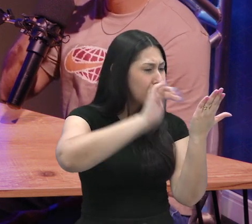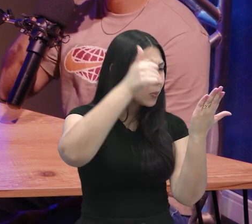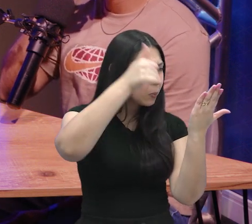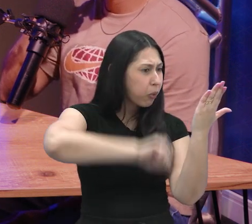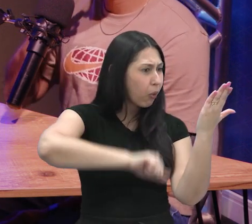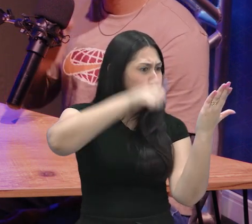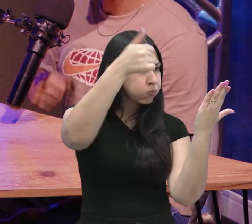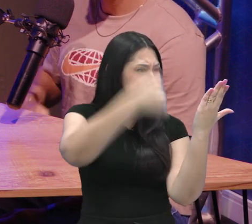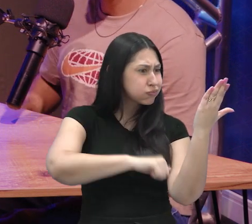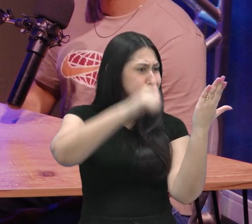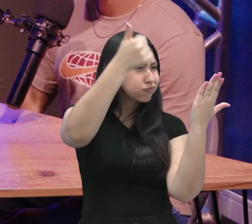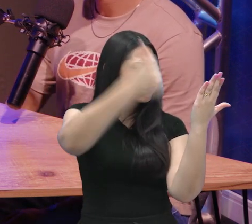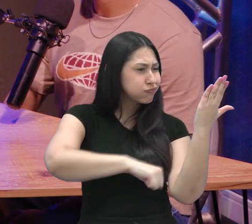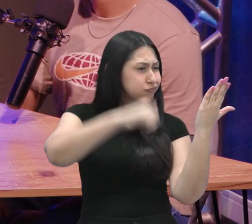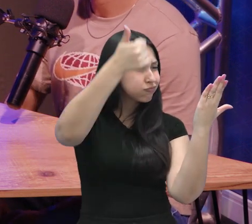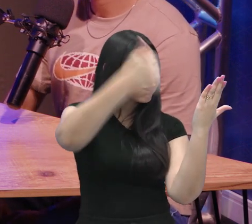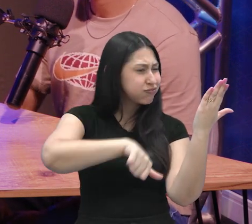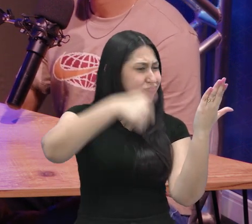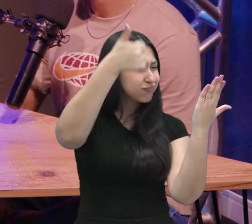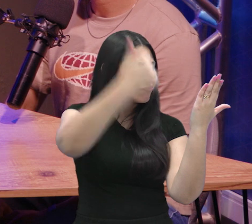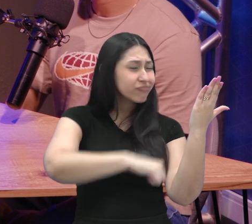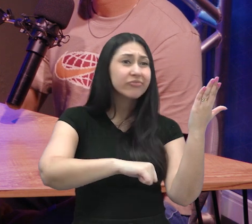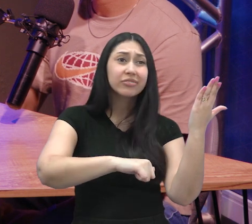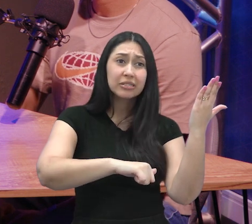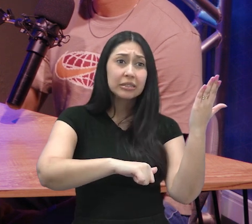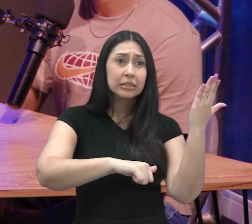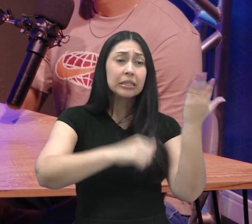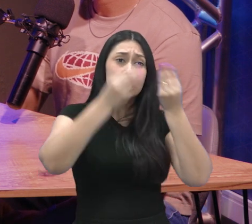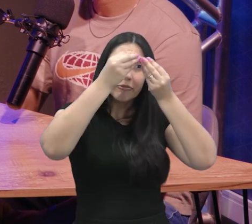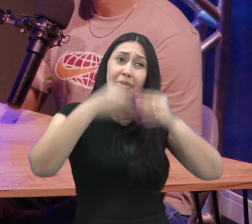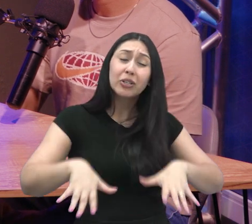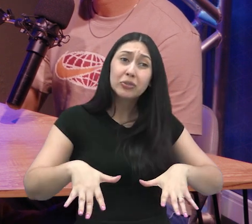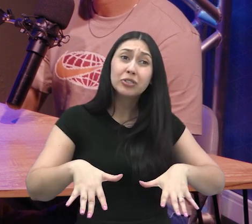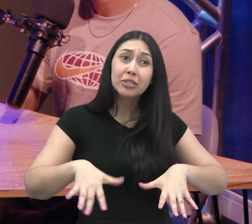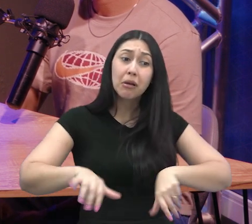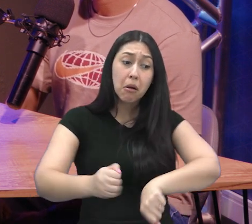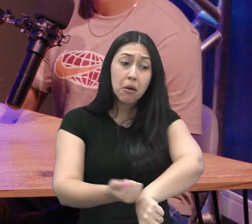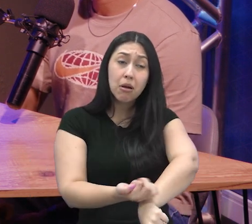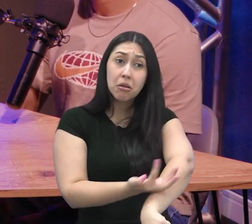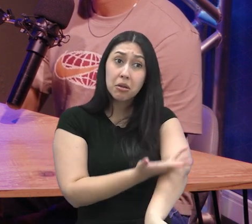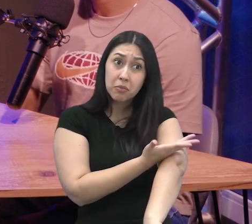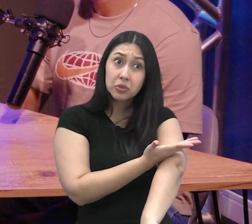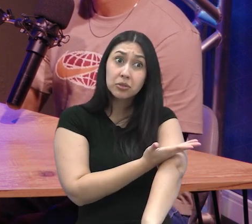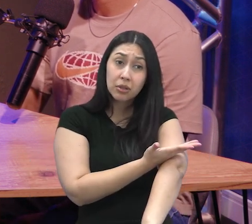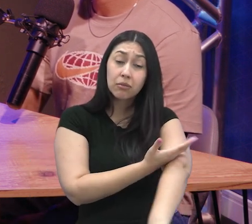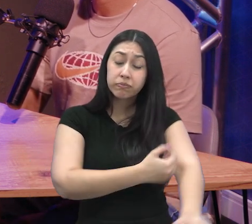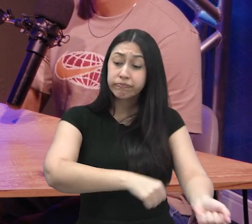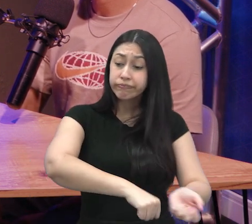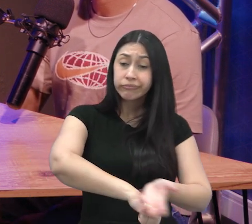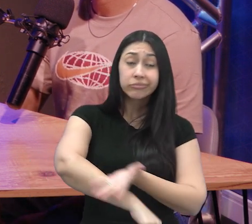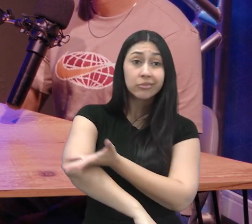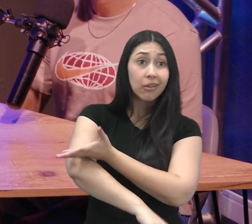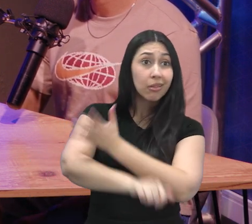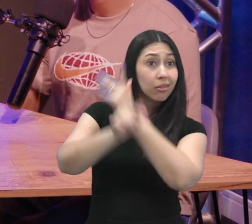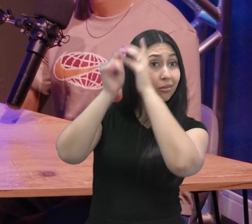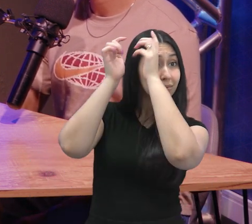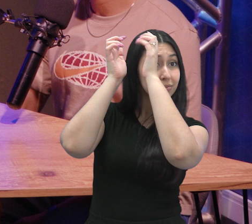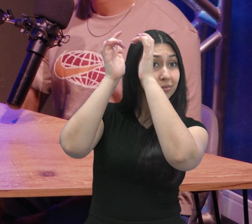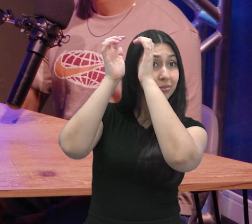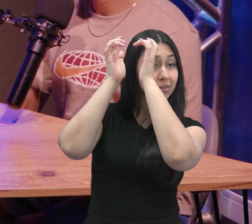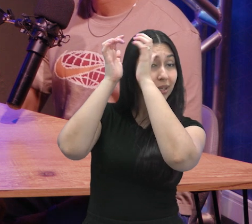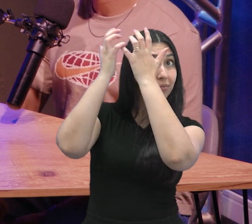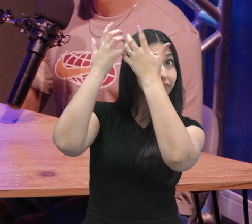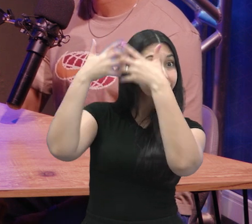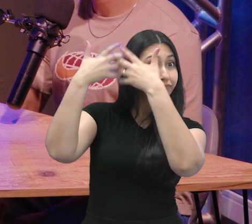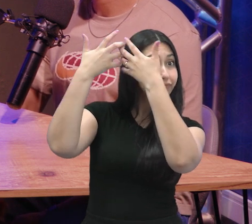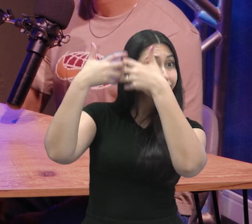tela, vendo, consumindo esse tipo de notícia, ele afeta diretamente a região do cérebro que controla, que